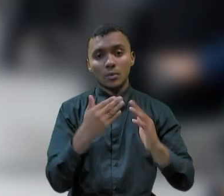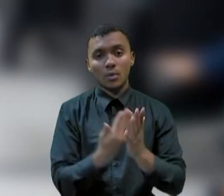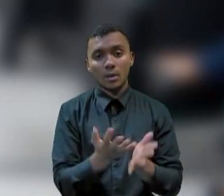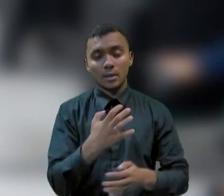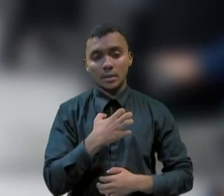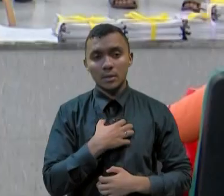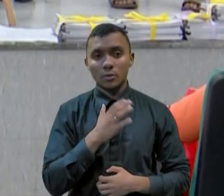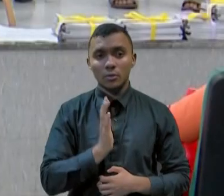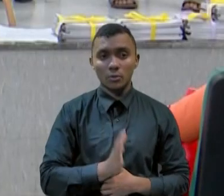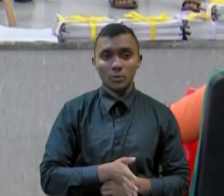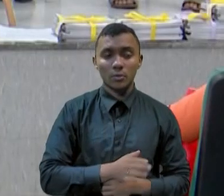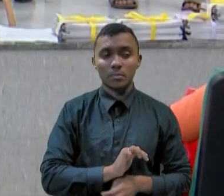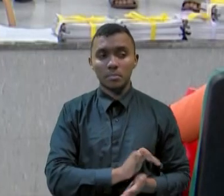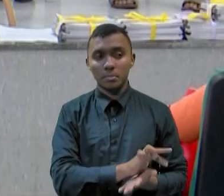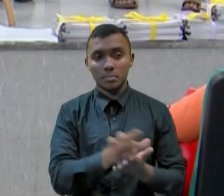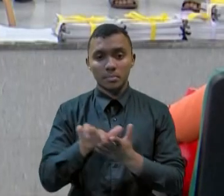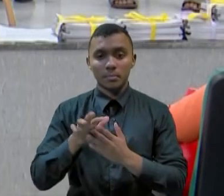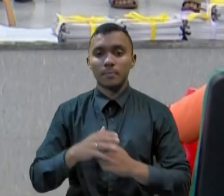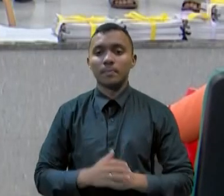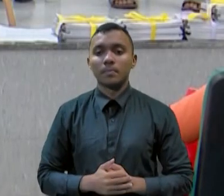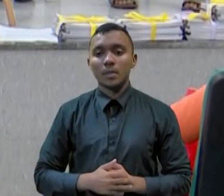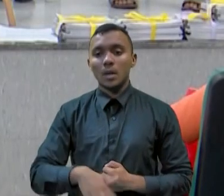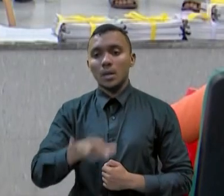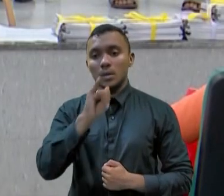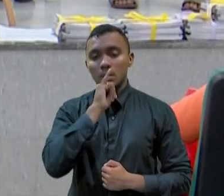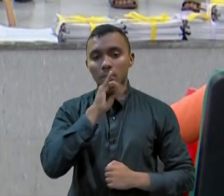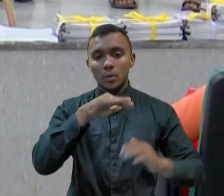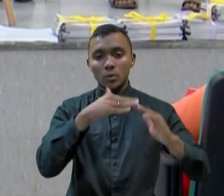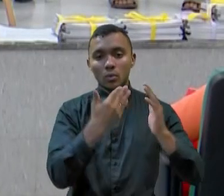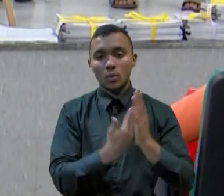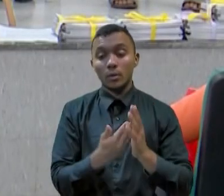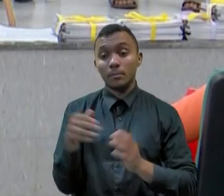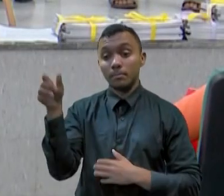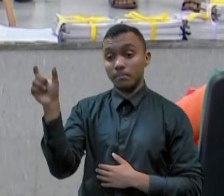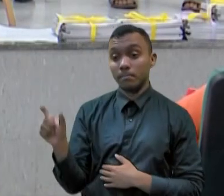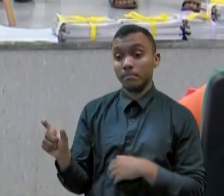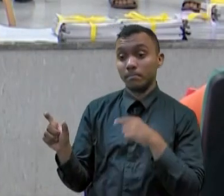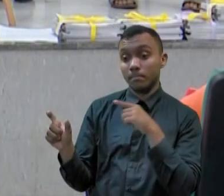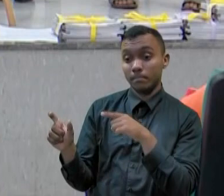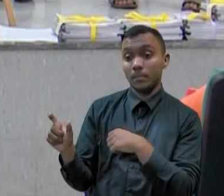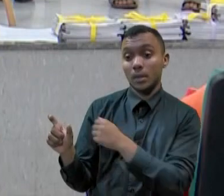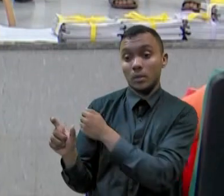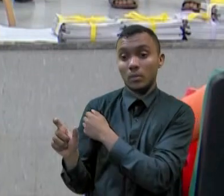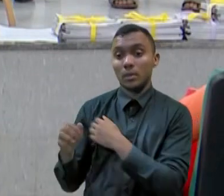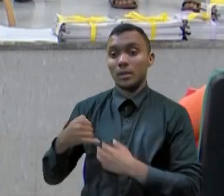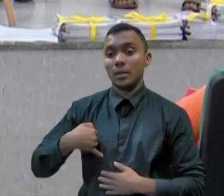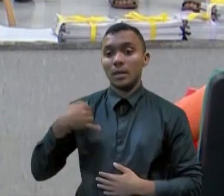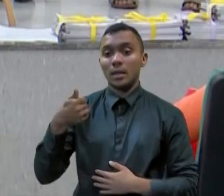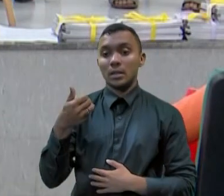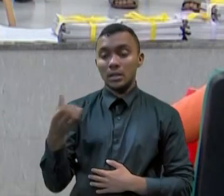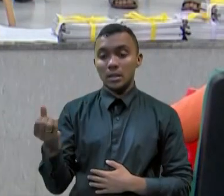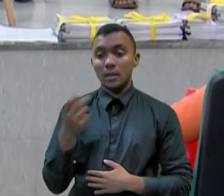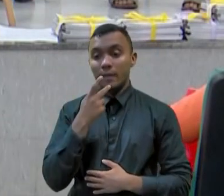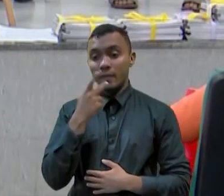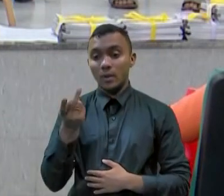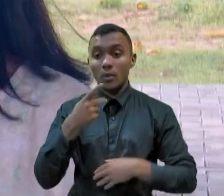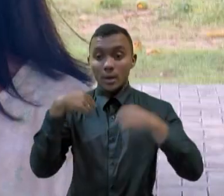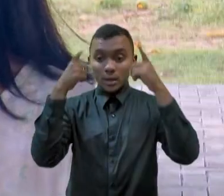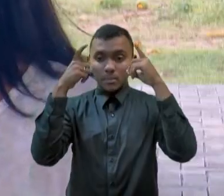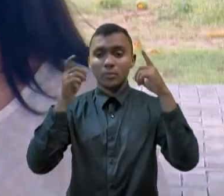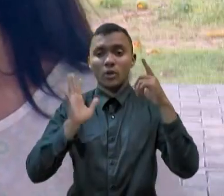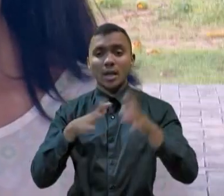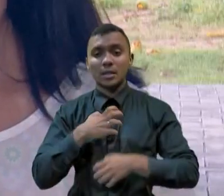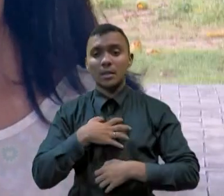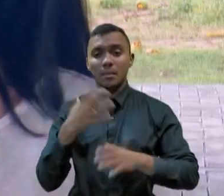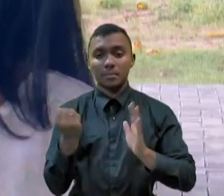diferentes maneiras. Na vida escolar deste adolescente de 16 anos, a criminalidade deixa marcas.